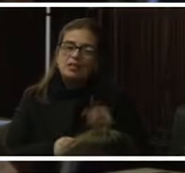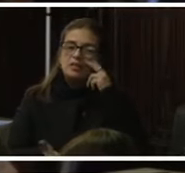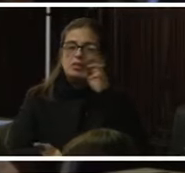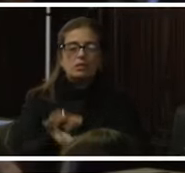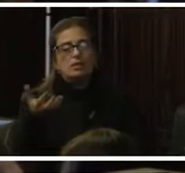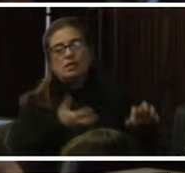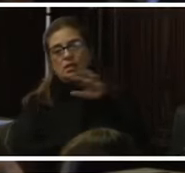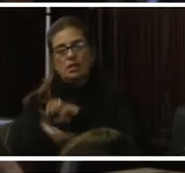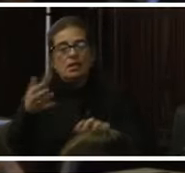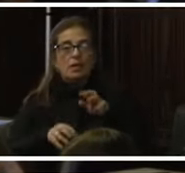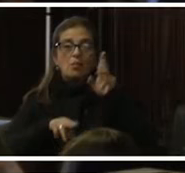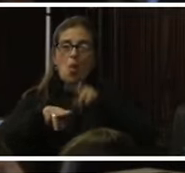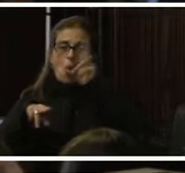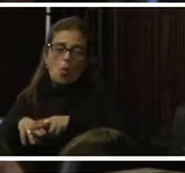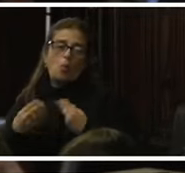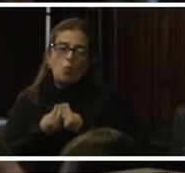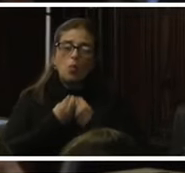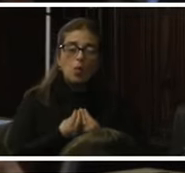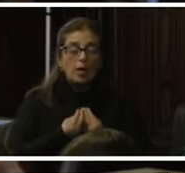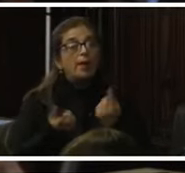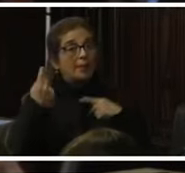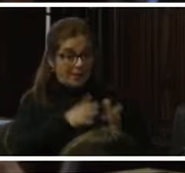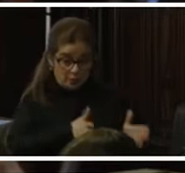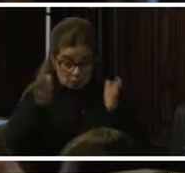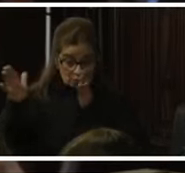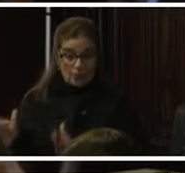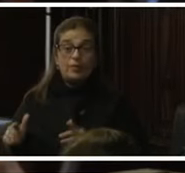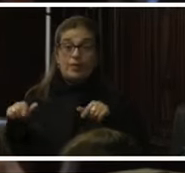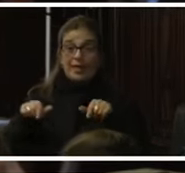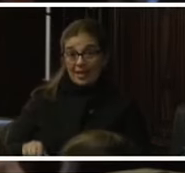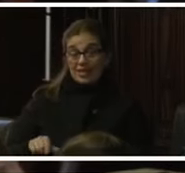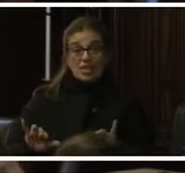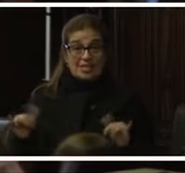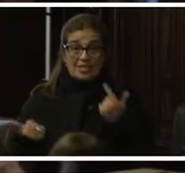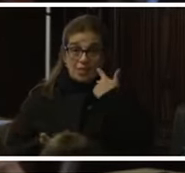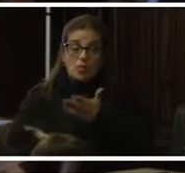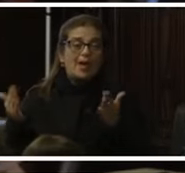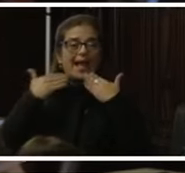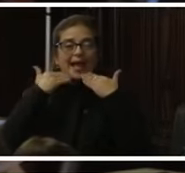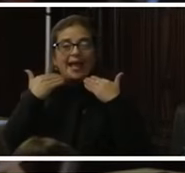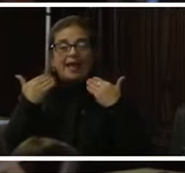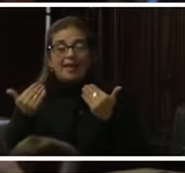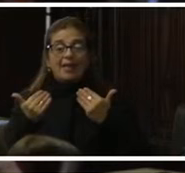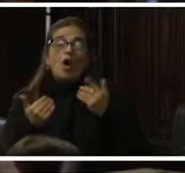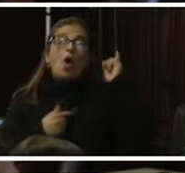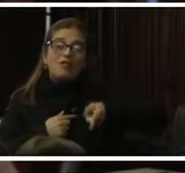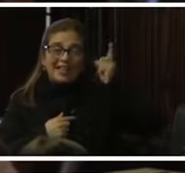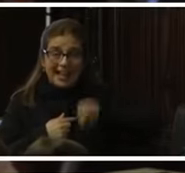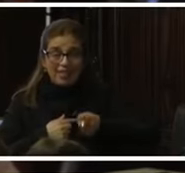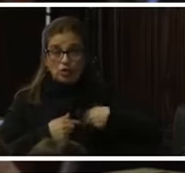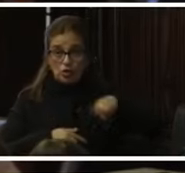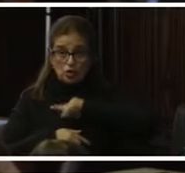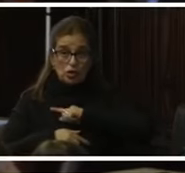resultam em mortes nas aldeias por outro lado este é o poder que se tem obrigado a confirmar os direitos constitucionais